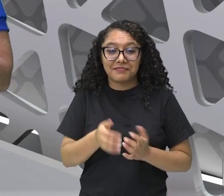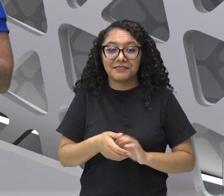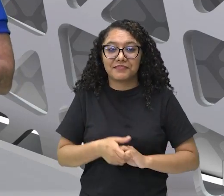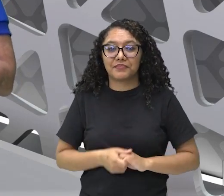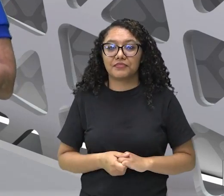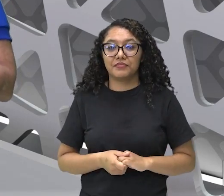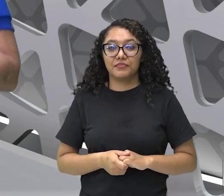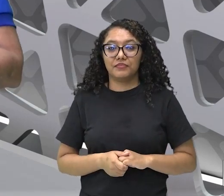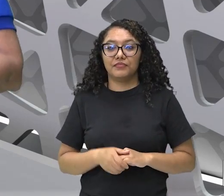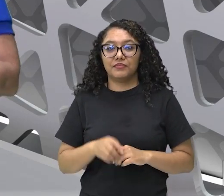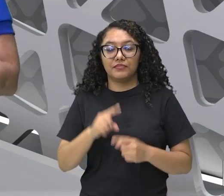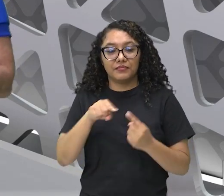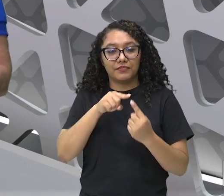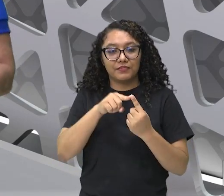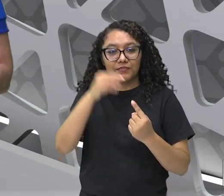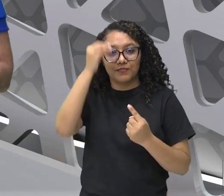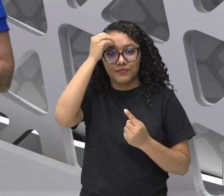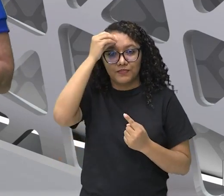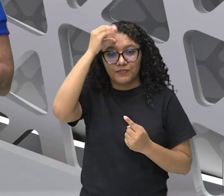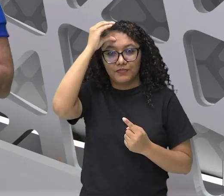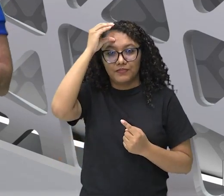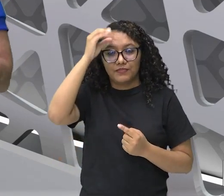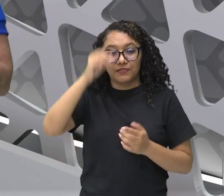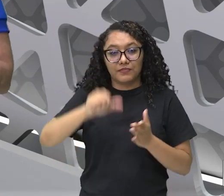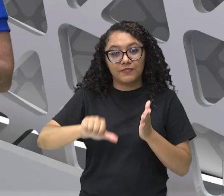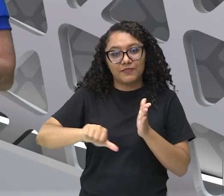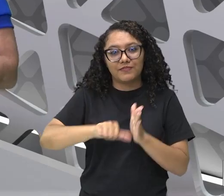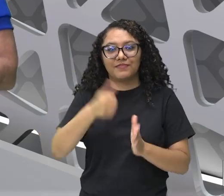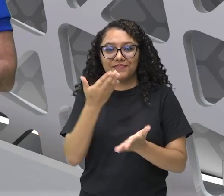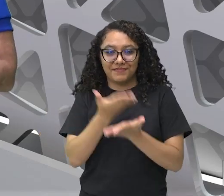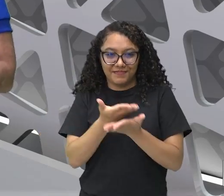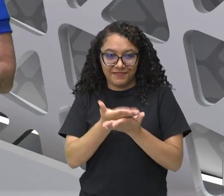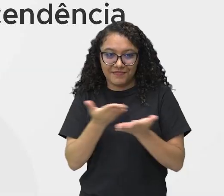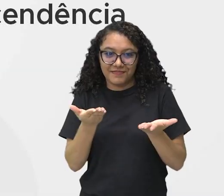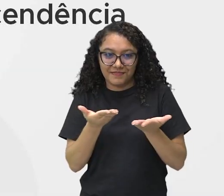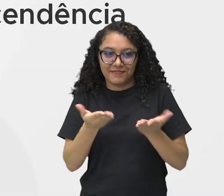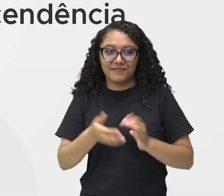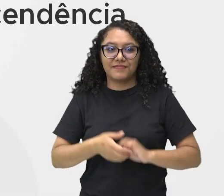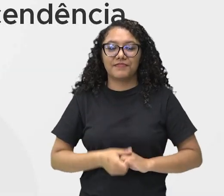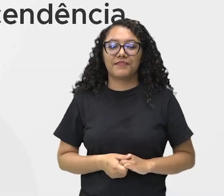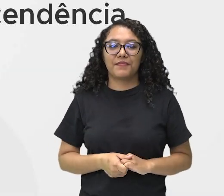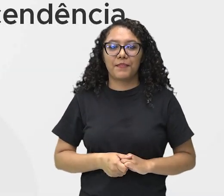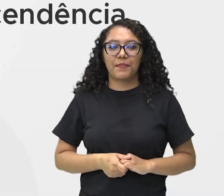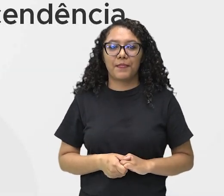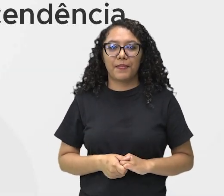o objeto do nosso conhecimento da nossa primeira aula de hoje.